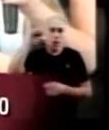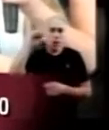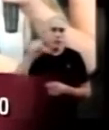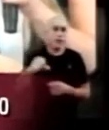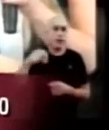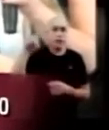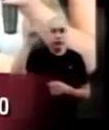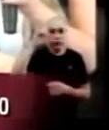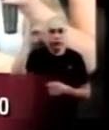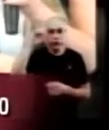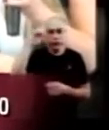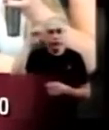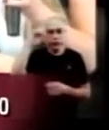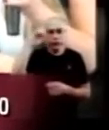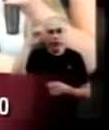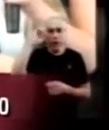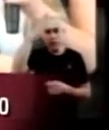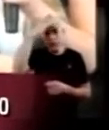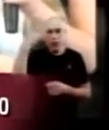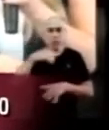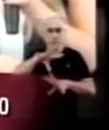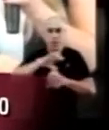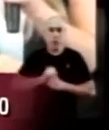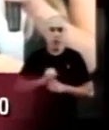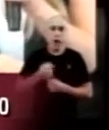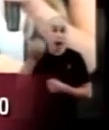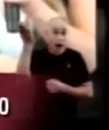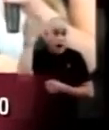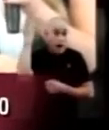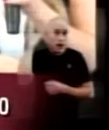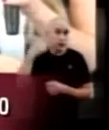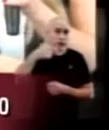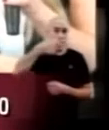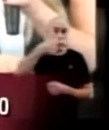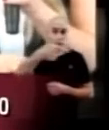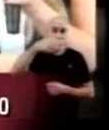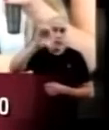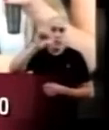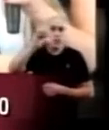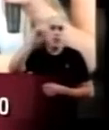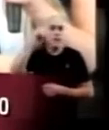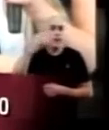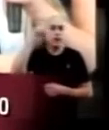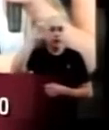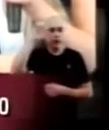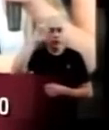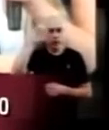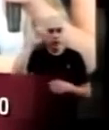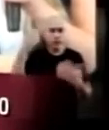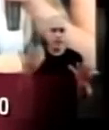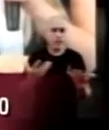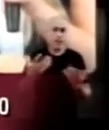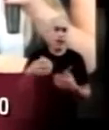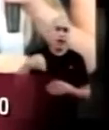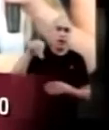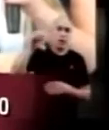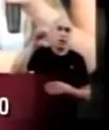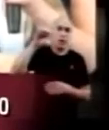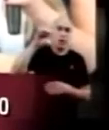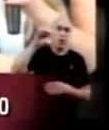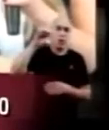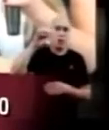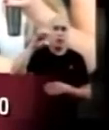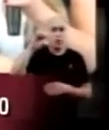dia. Lembrando que nós já chegamos em torno de 290 casos em média por dia. Mas 89 a 90 por dia